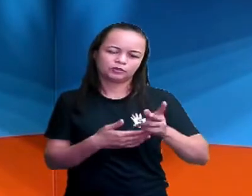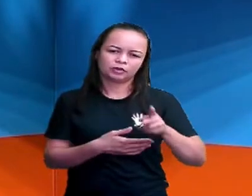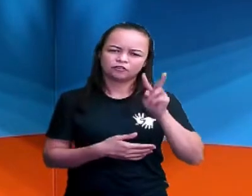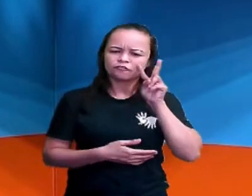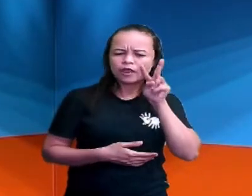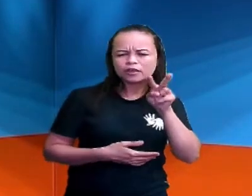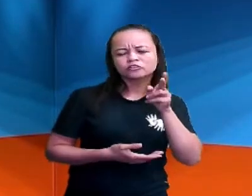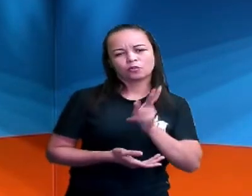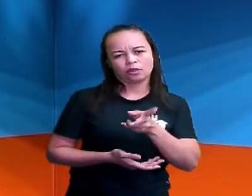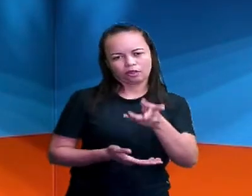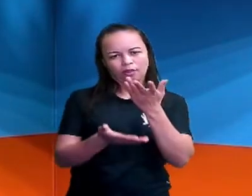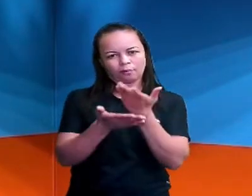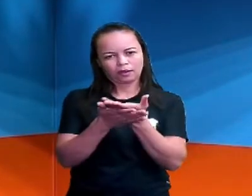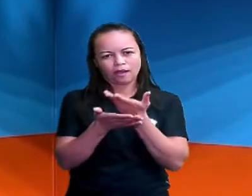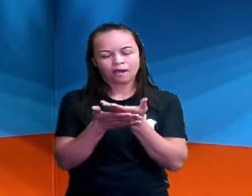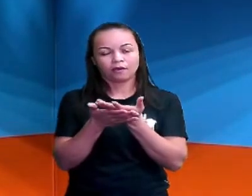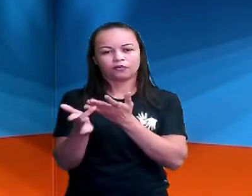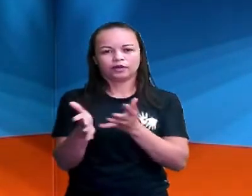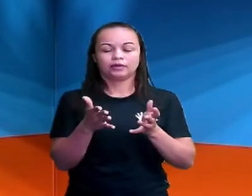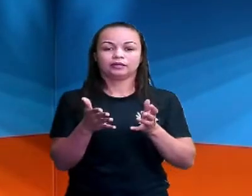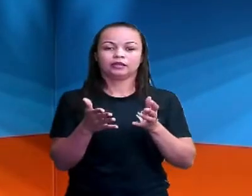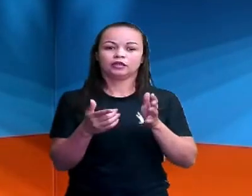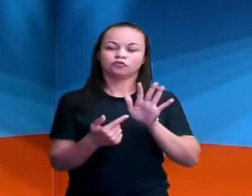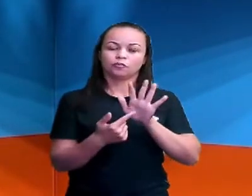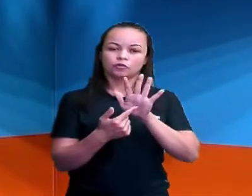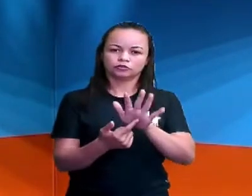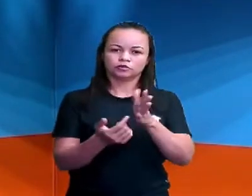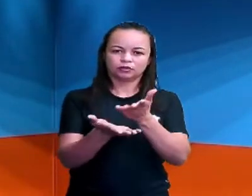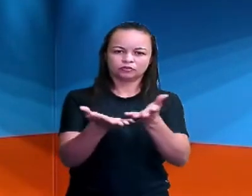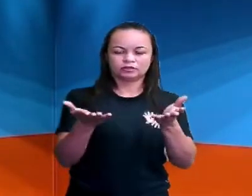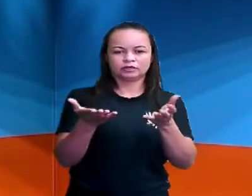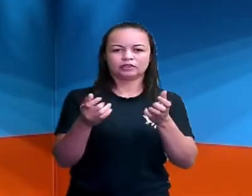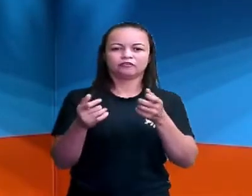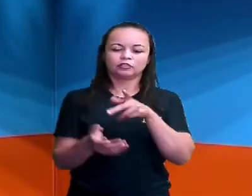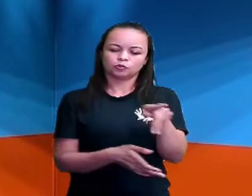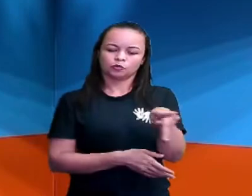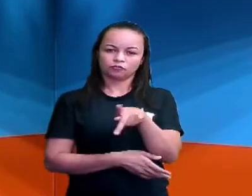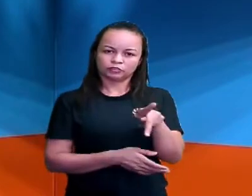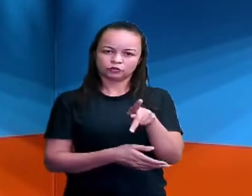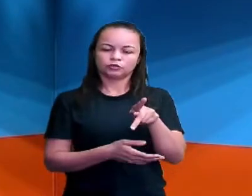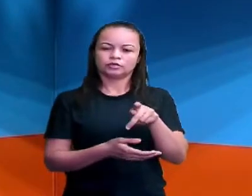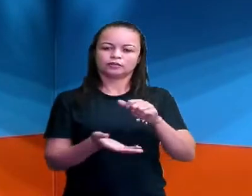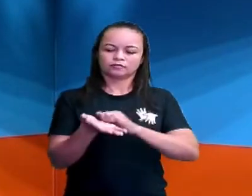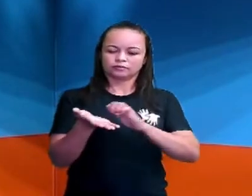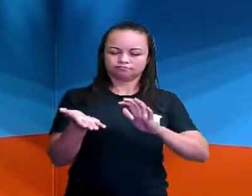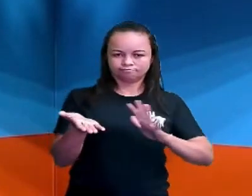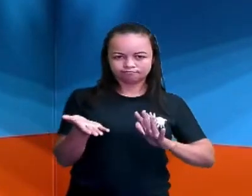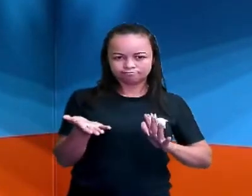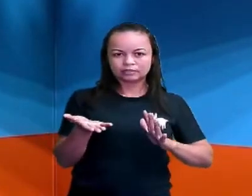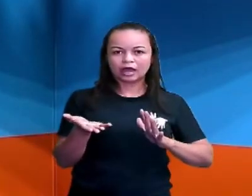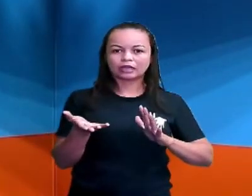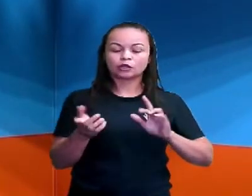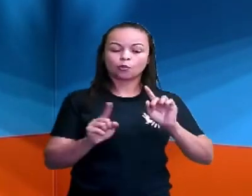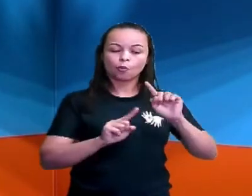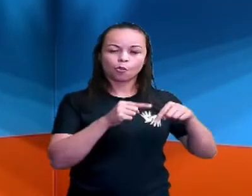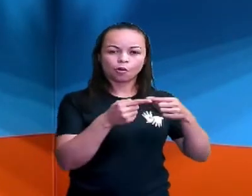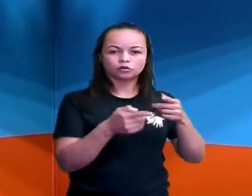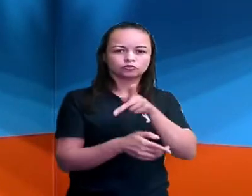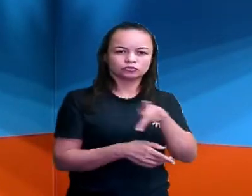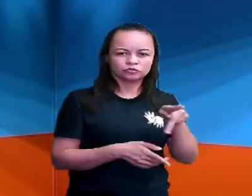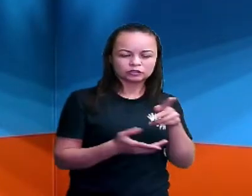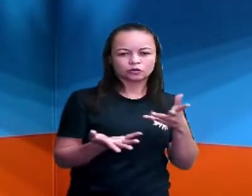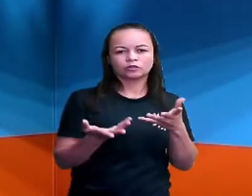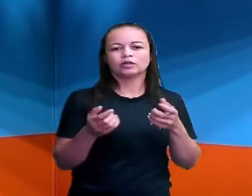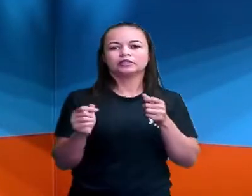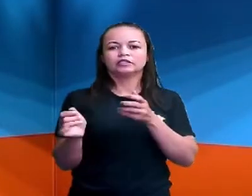assistir. Eu vou passar para vocês, através dos professores, uma atividade, né, que vai aí no Google, em formato de